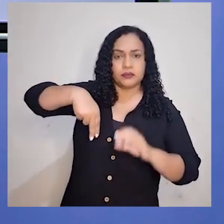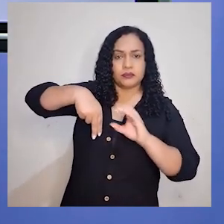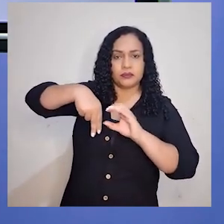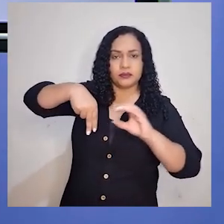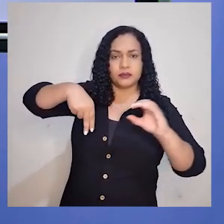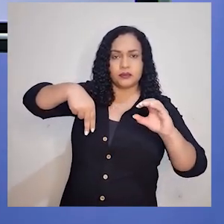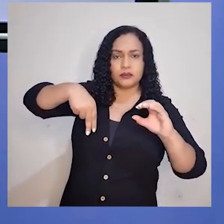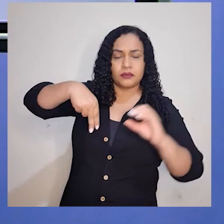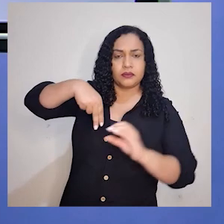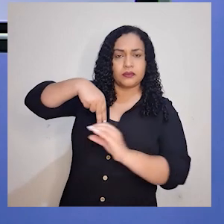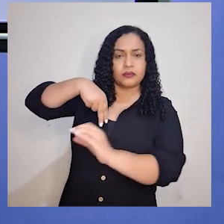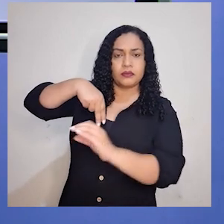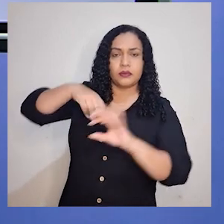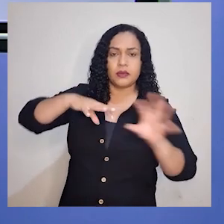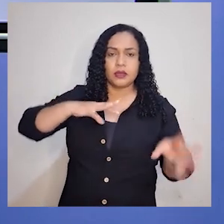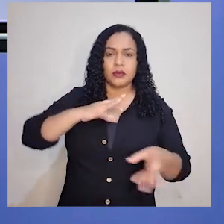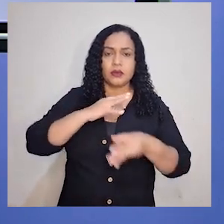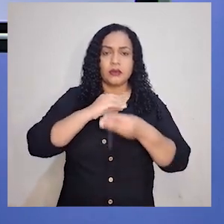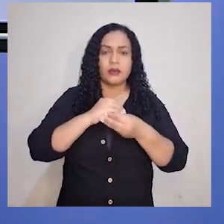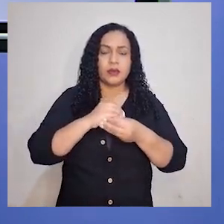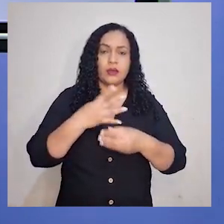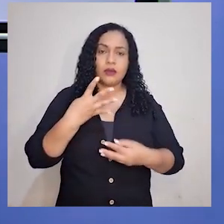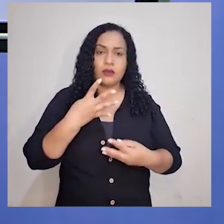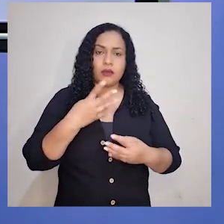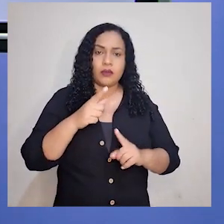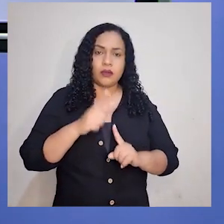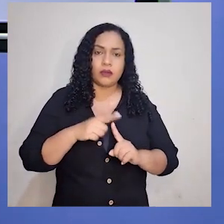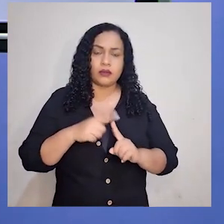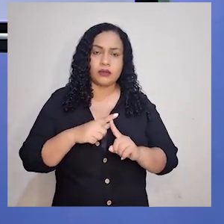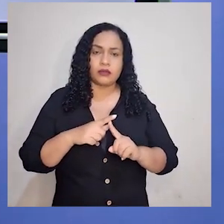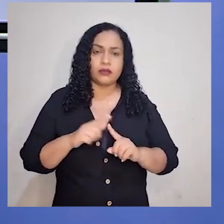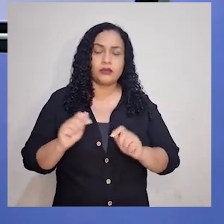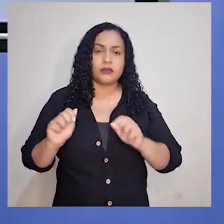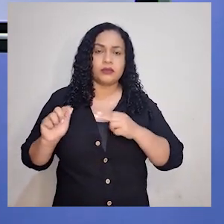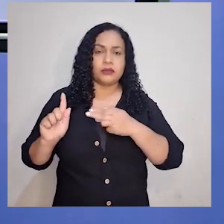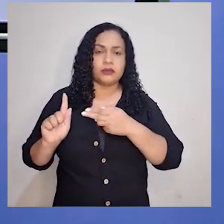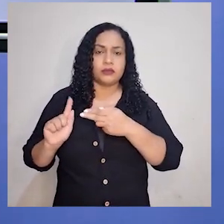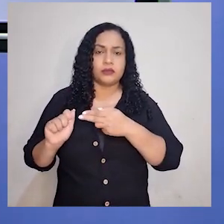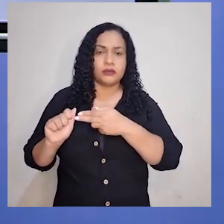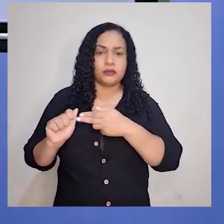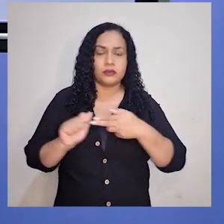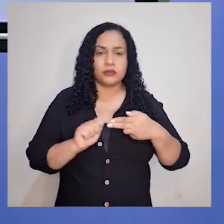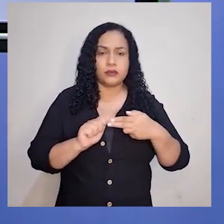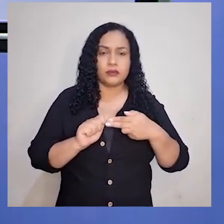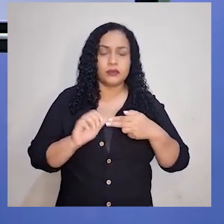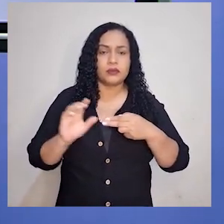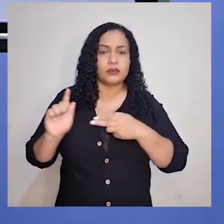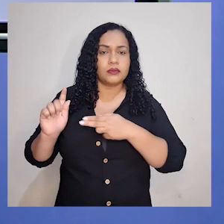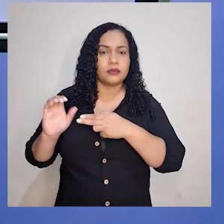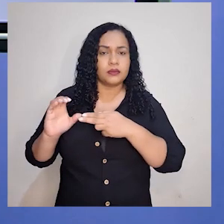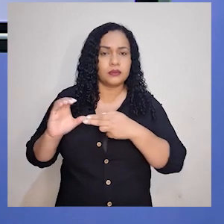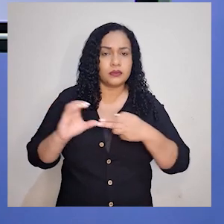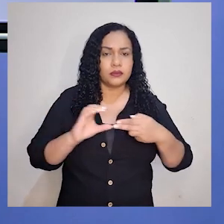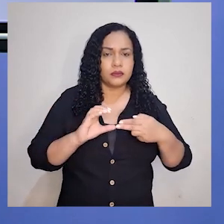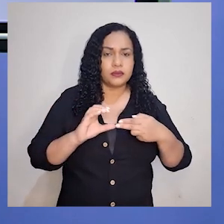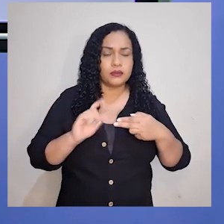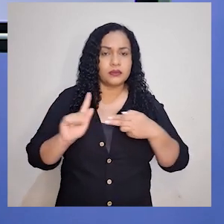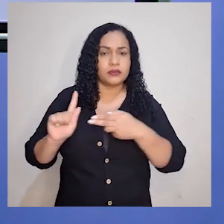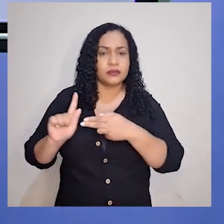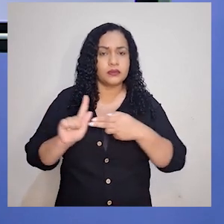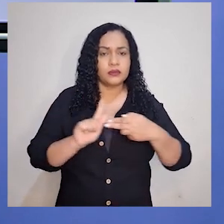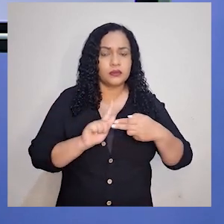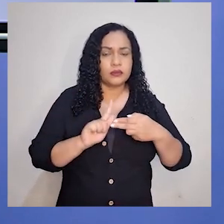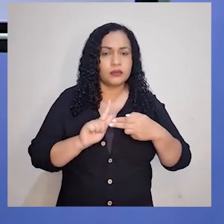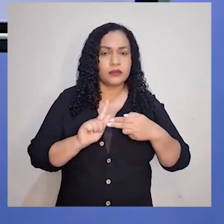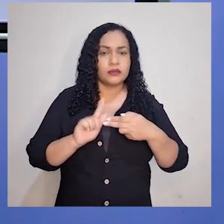Essas bases nitrogenadas elas são complementares. Nós temos 4 tipos de base: a adenina, a timina, a